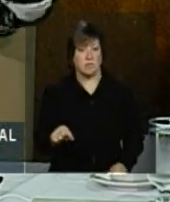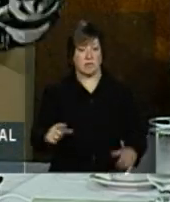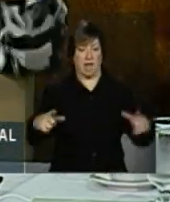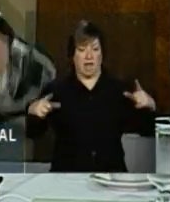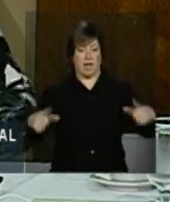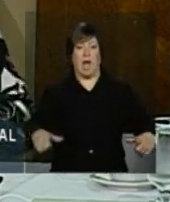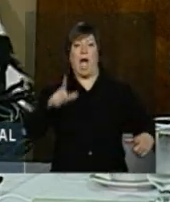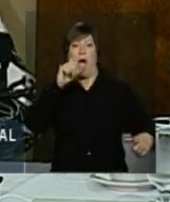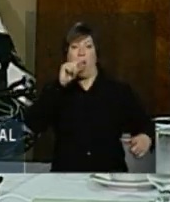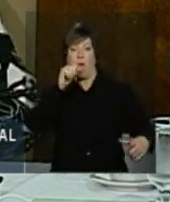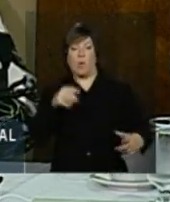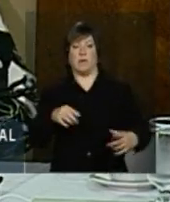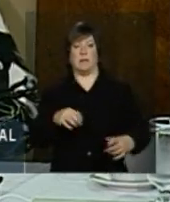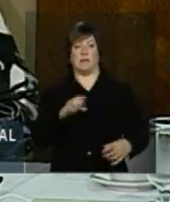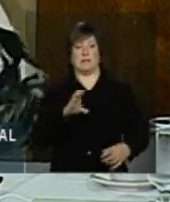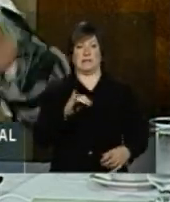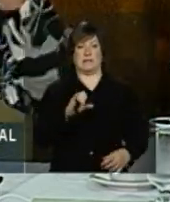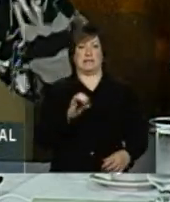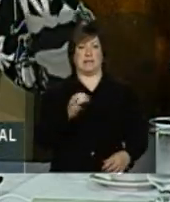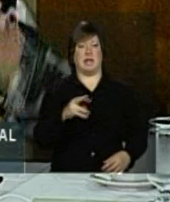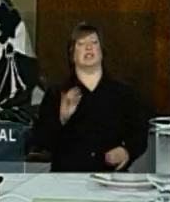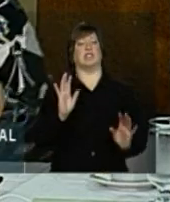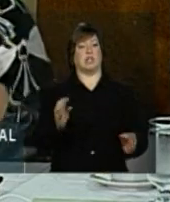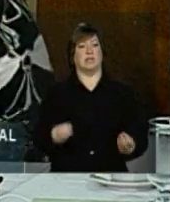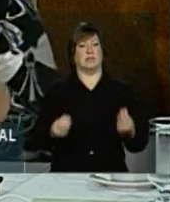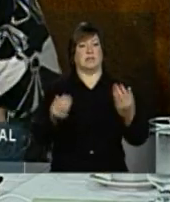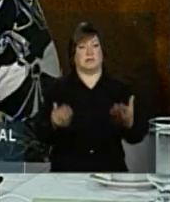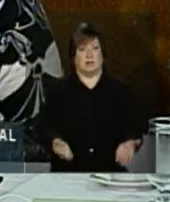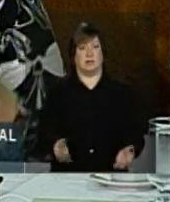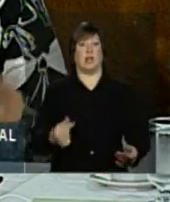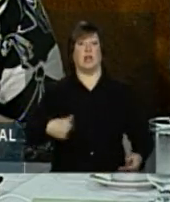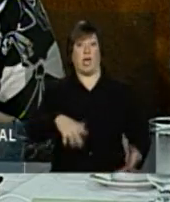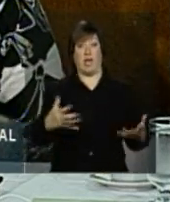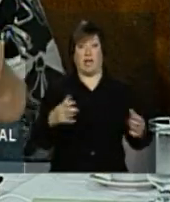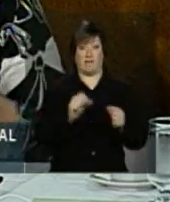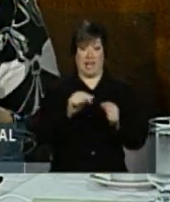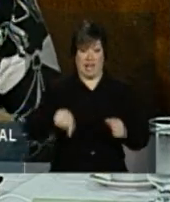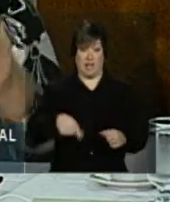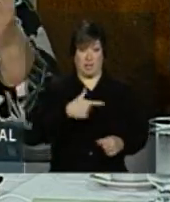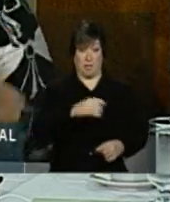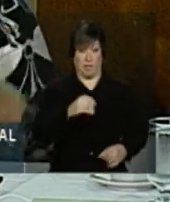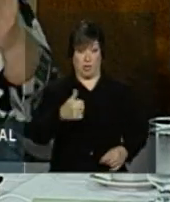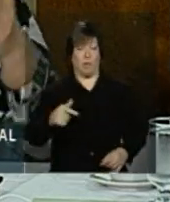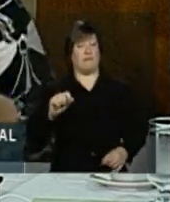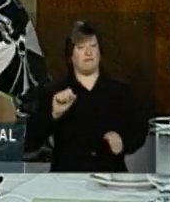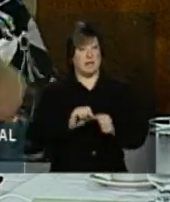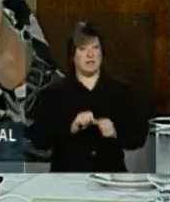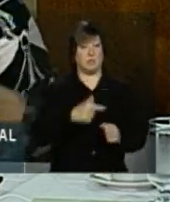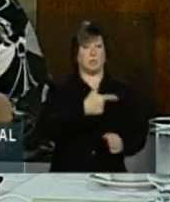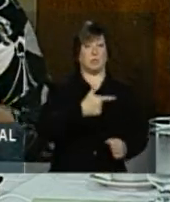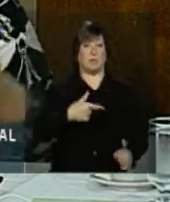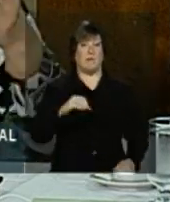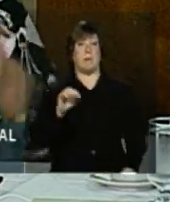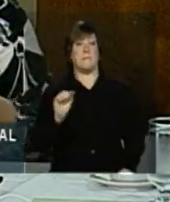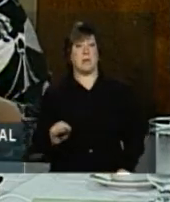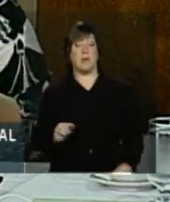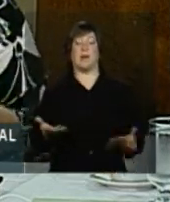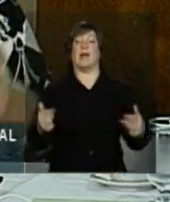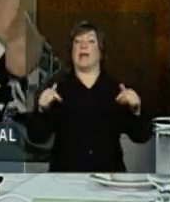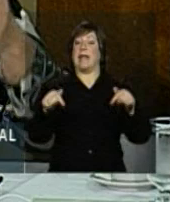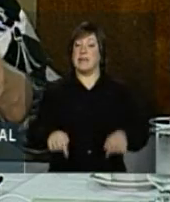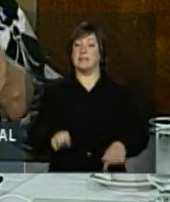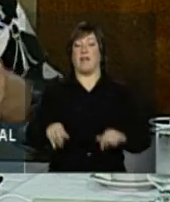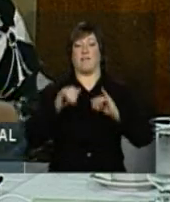entregues até o mês passado certo nós queremos fazer 220.000 esse ano então Estas são são Dados